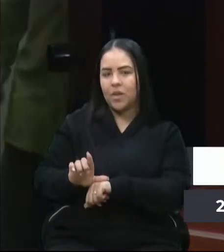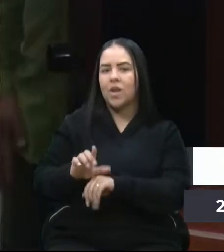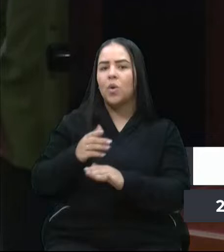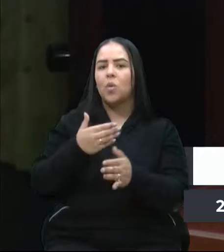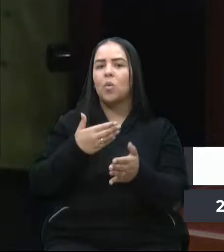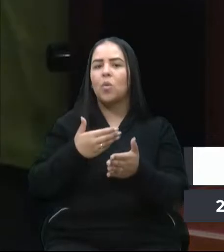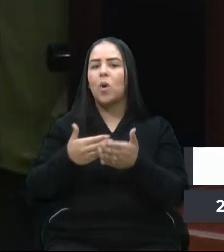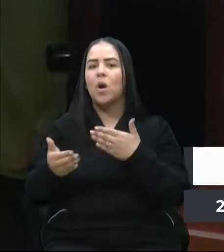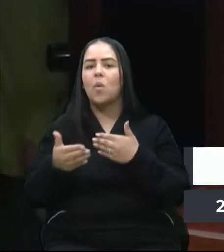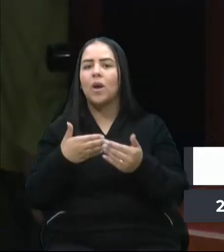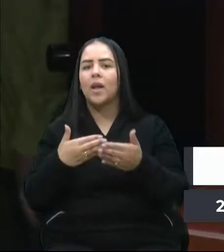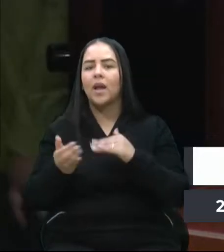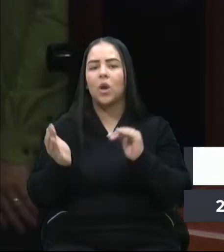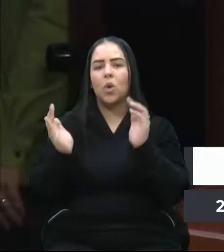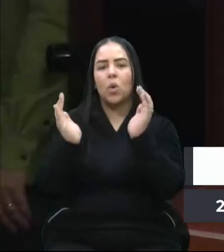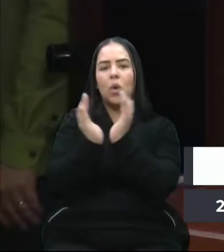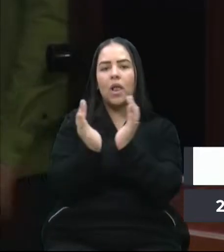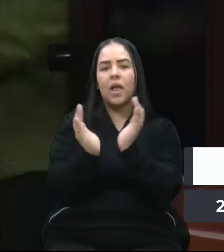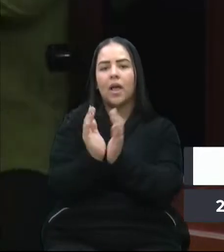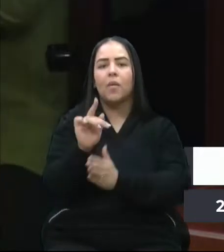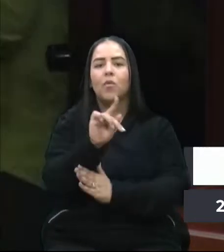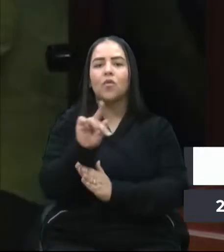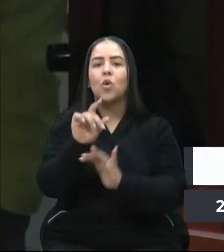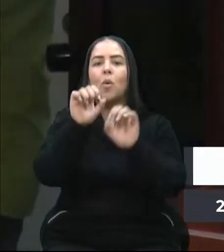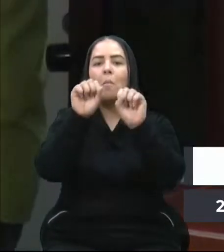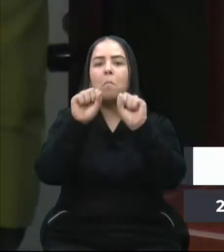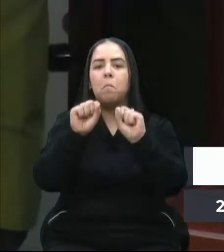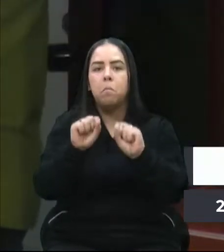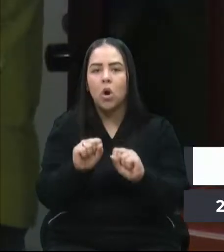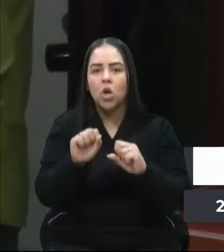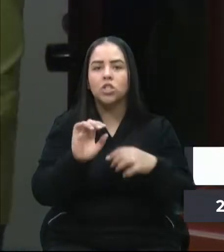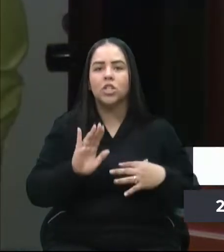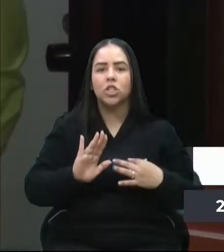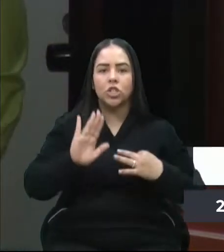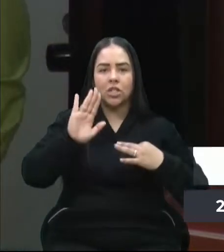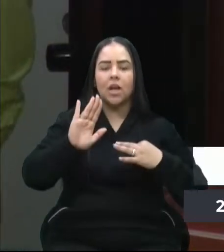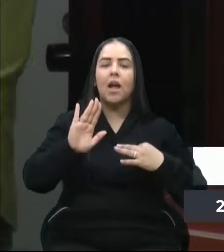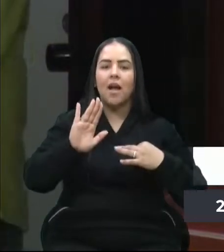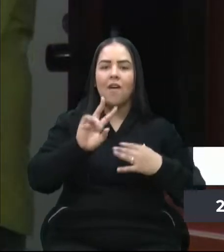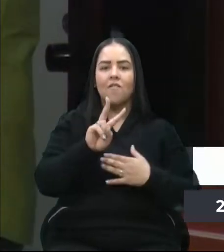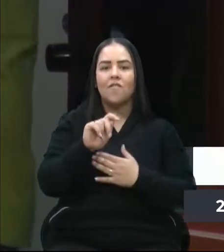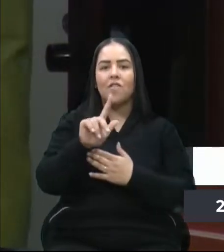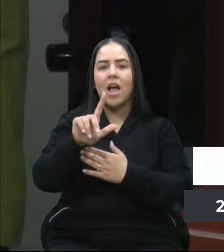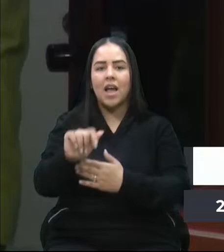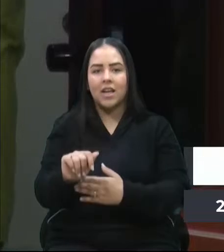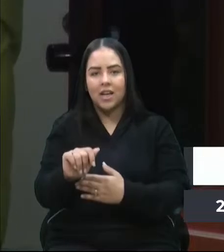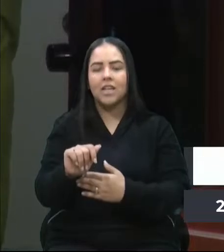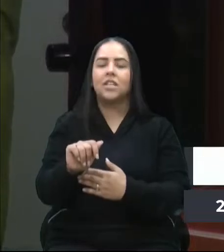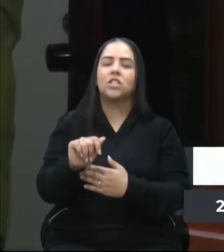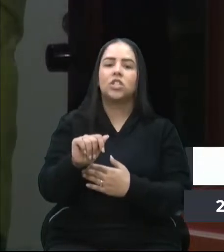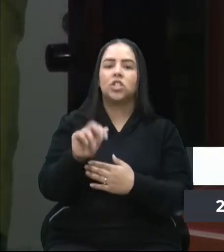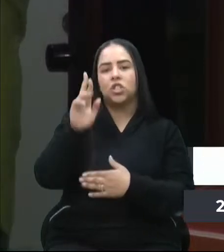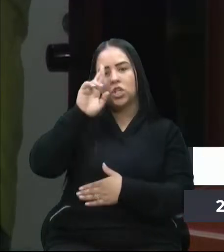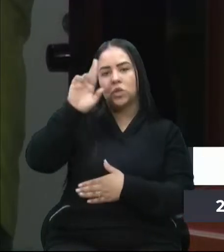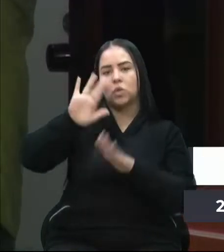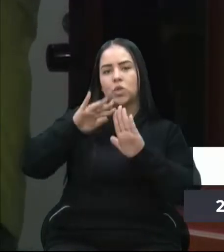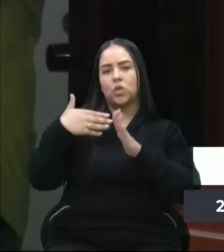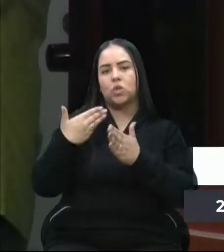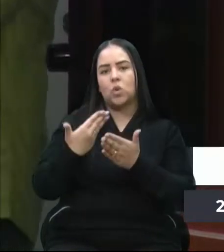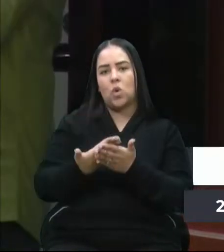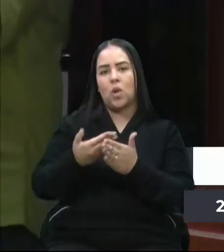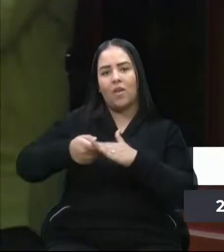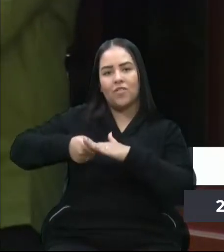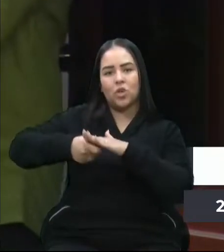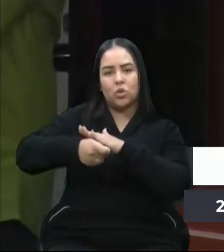colega professor pode se candidatar ao cargo de direção de escola, investindo no serviço